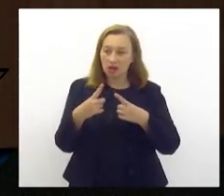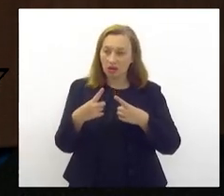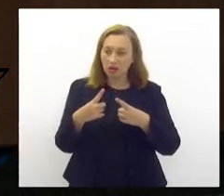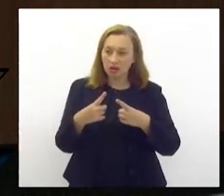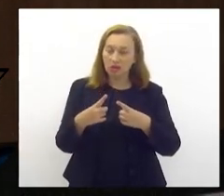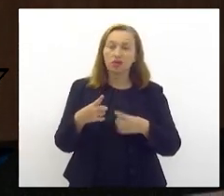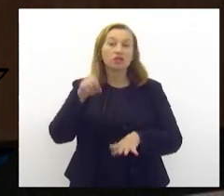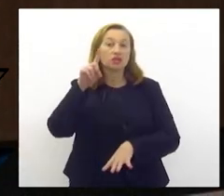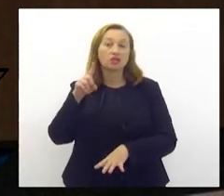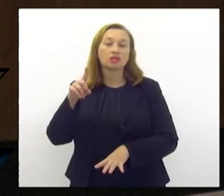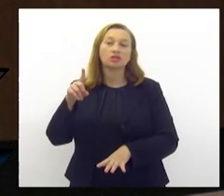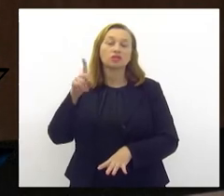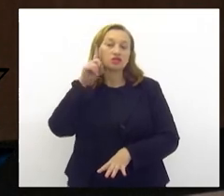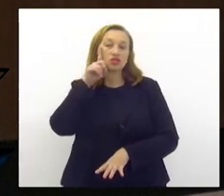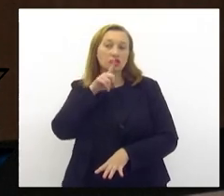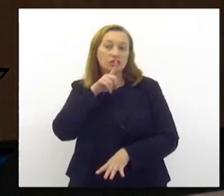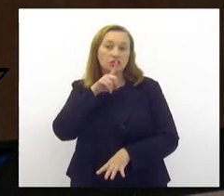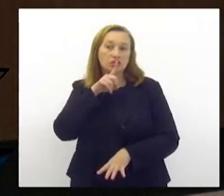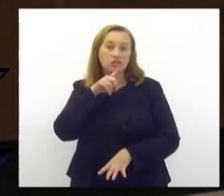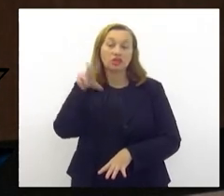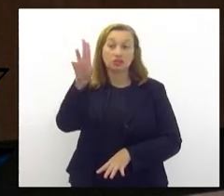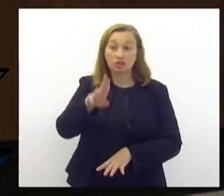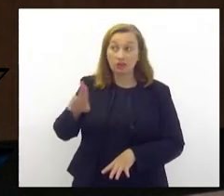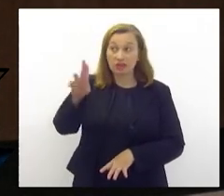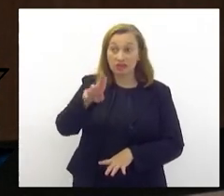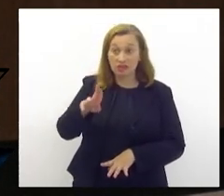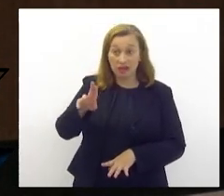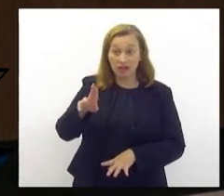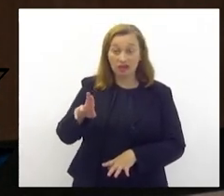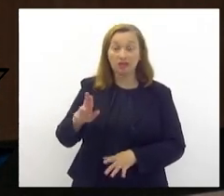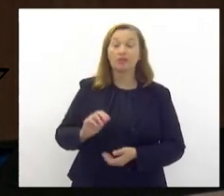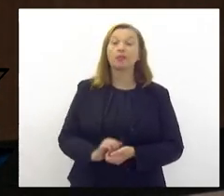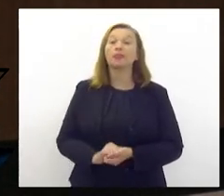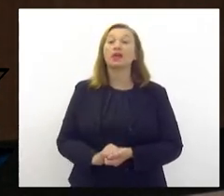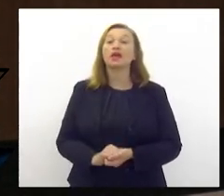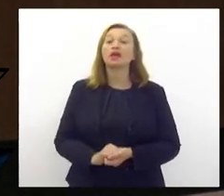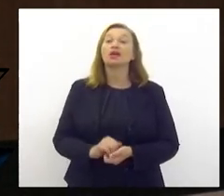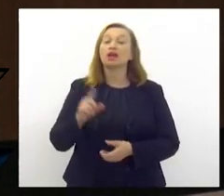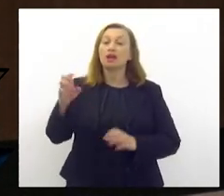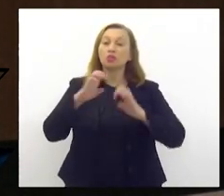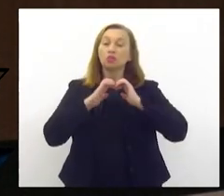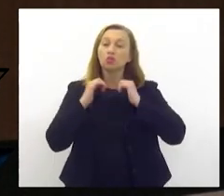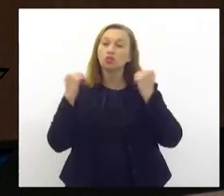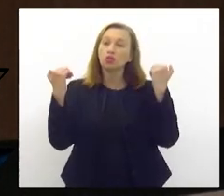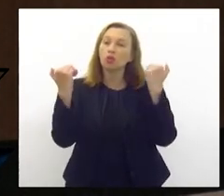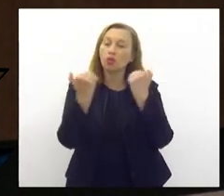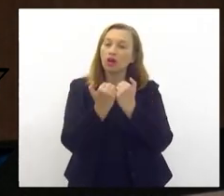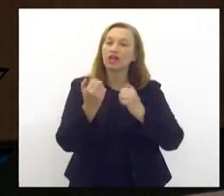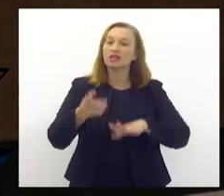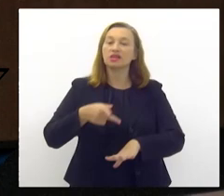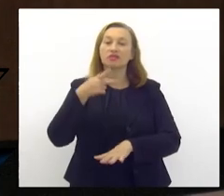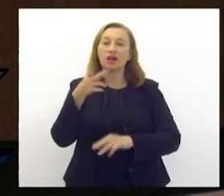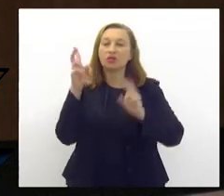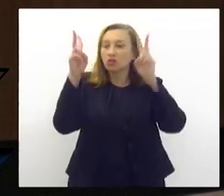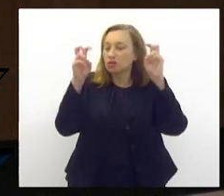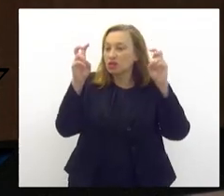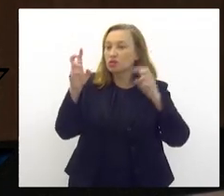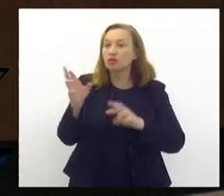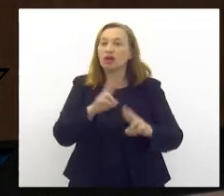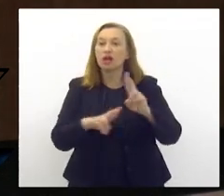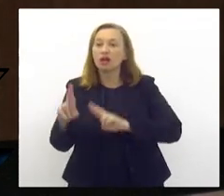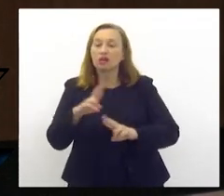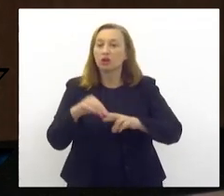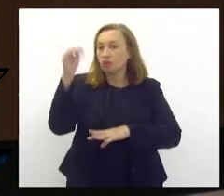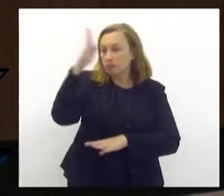na Universidade de Oxford, quando nós estávamos ali num congresso que tratava das questões relativas